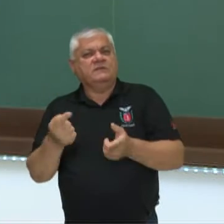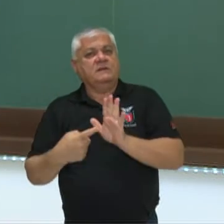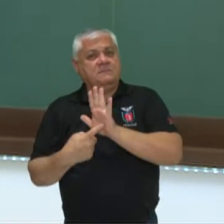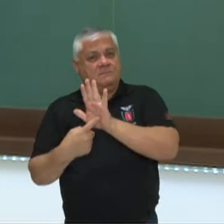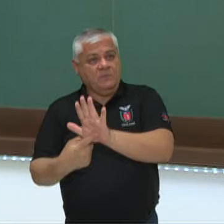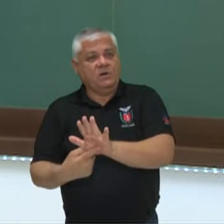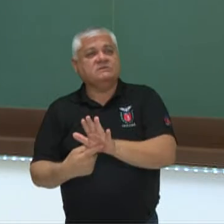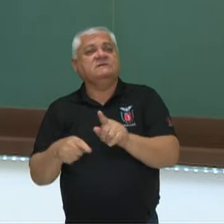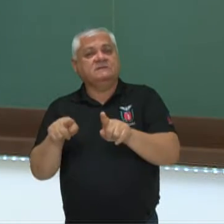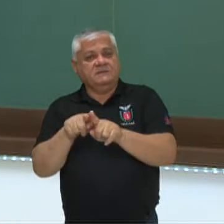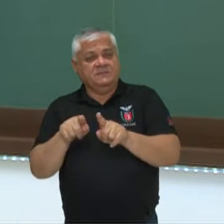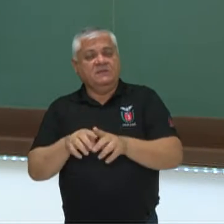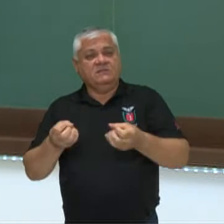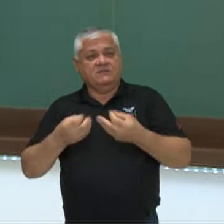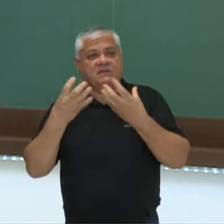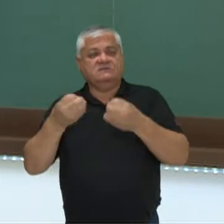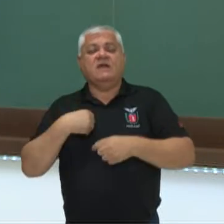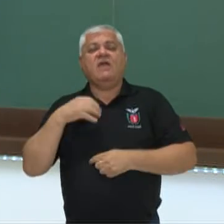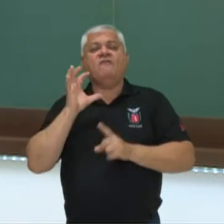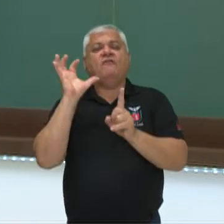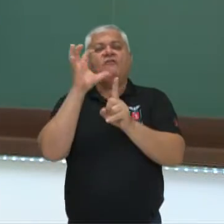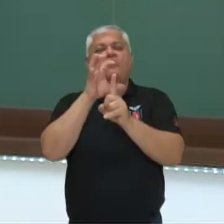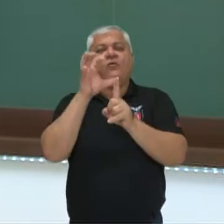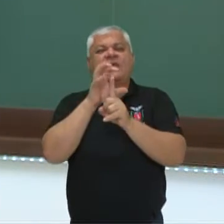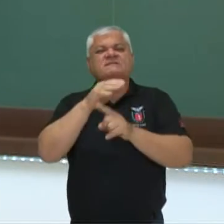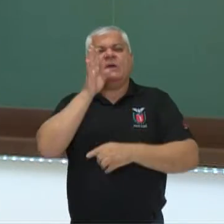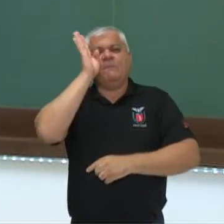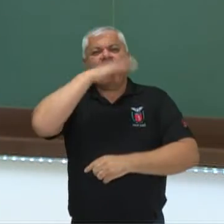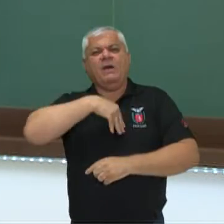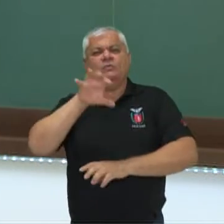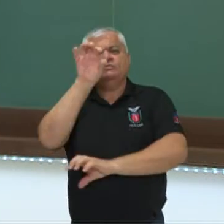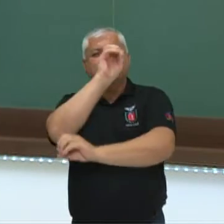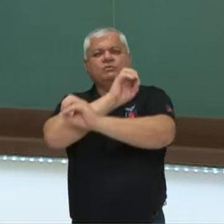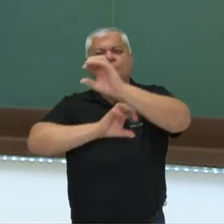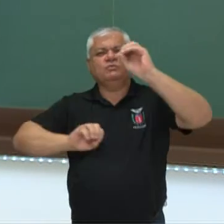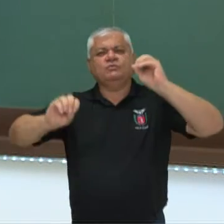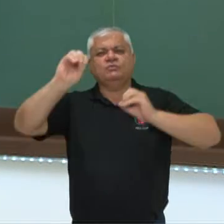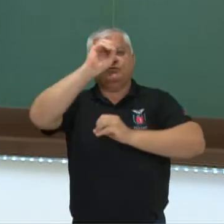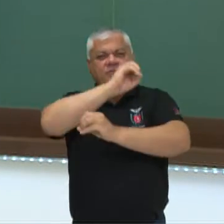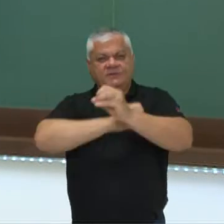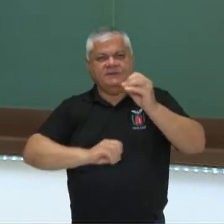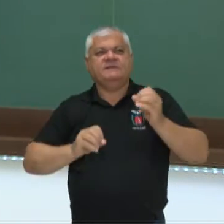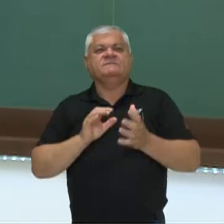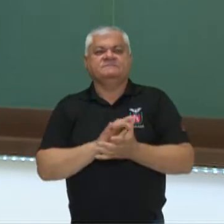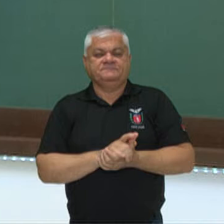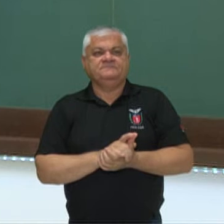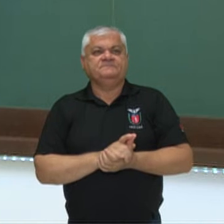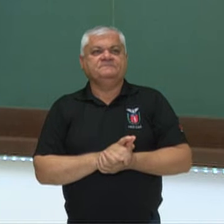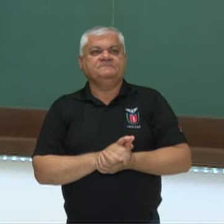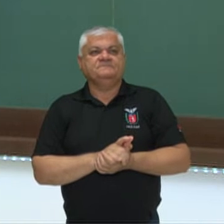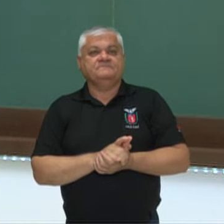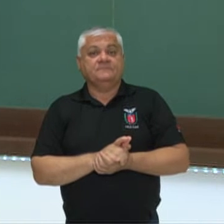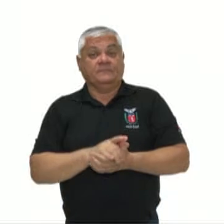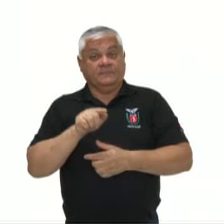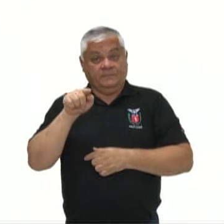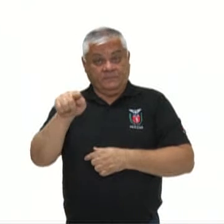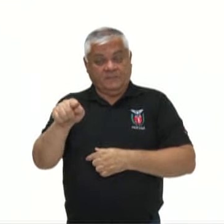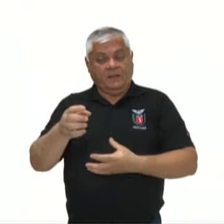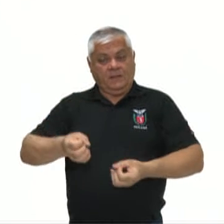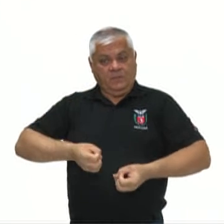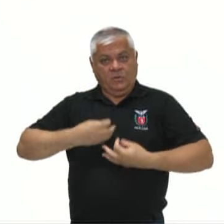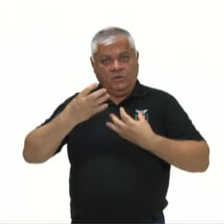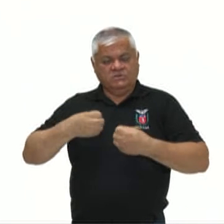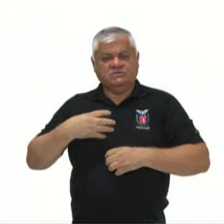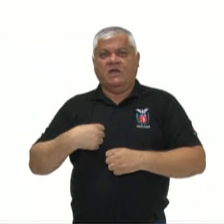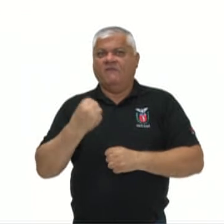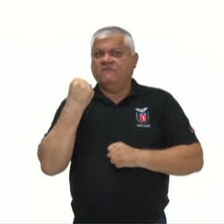espiritualidade e expressa no trecho a influência má dos signos do zodíaco, que a gente vai ver logo mais. Essa poesia violenta